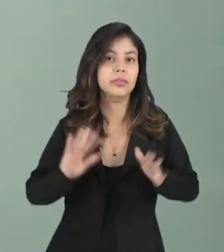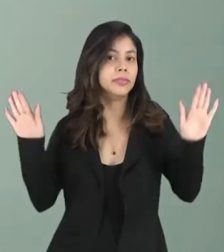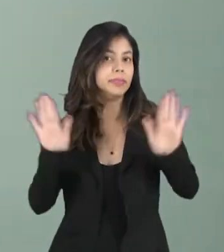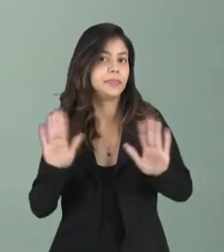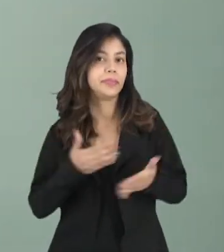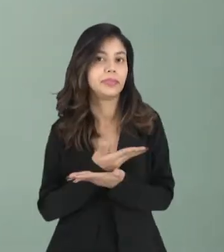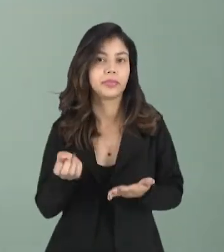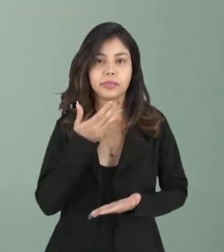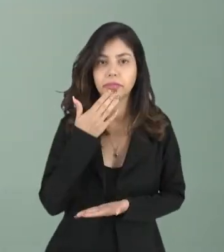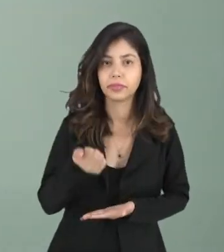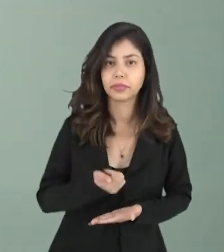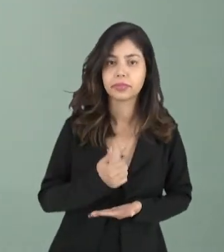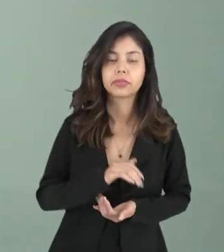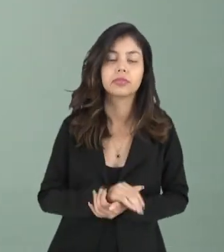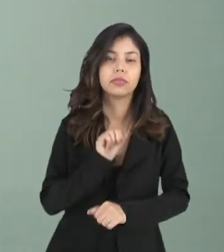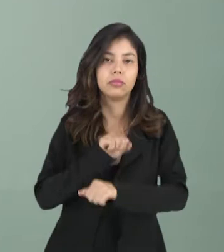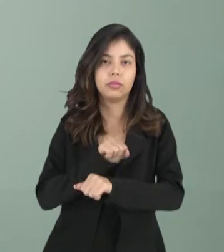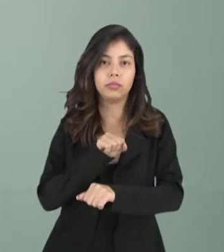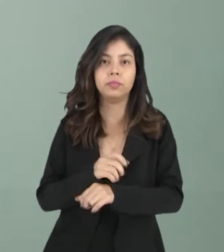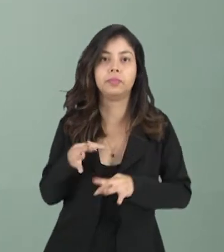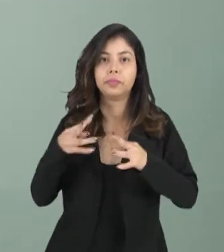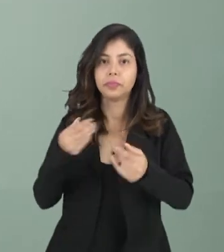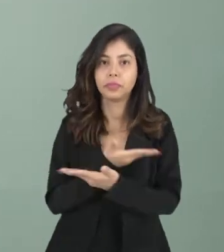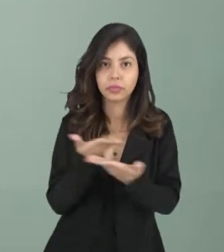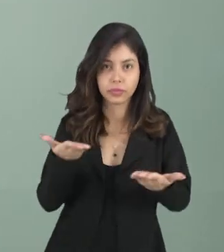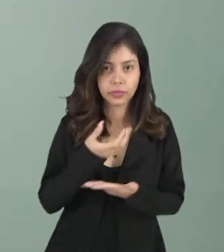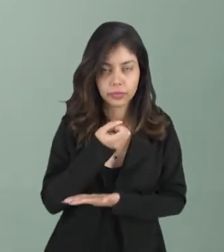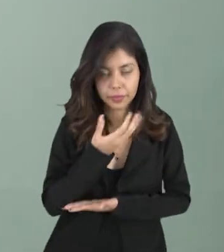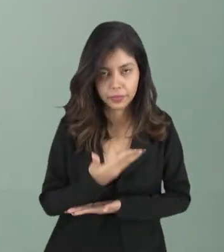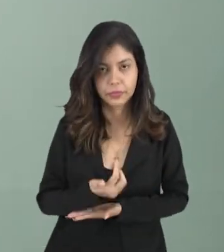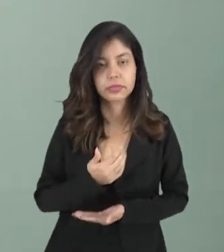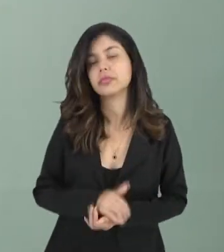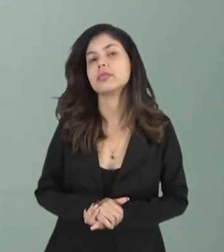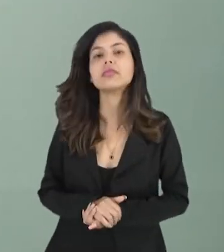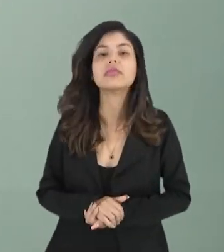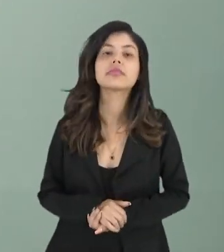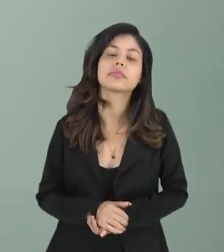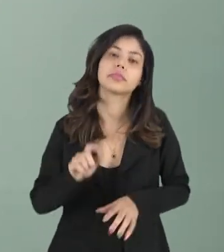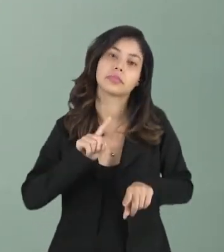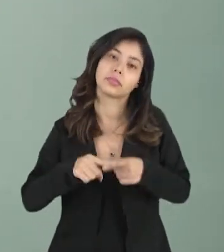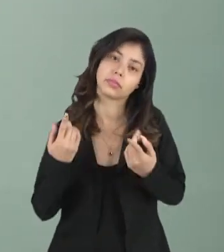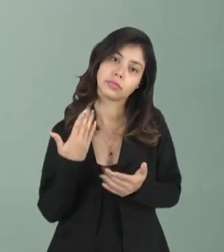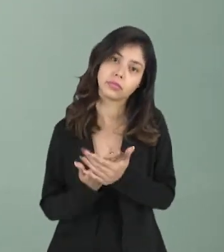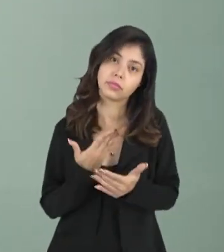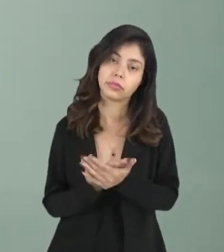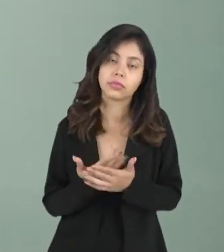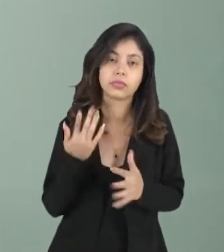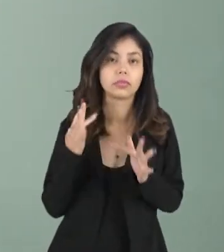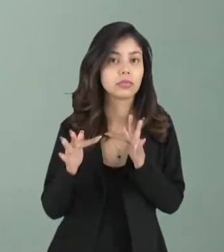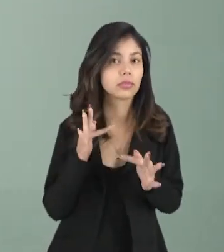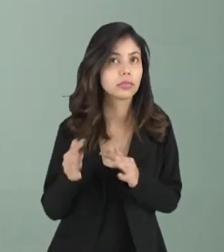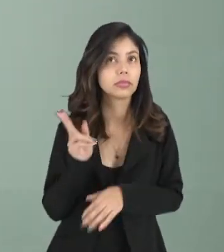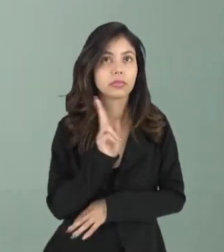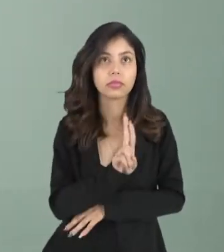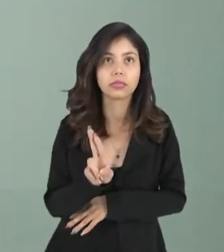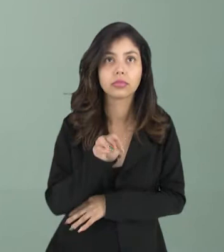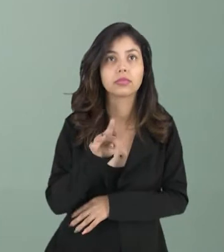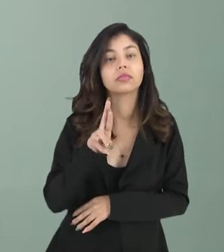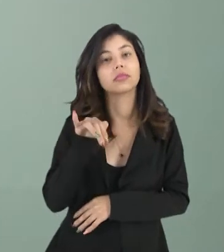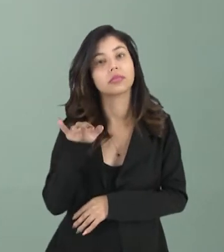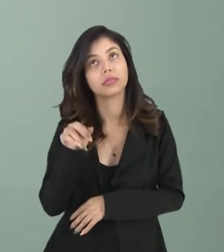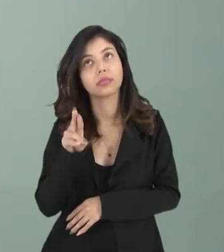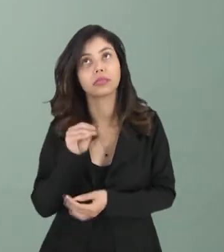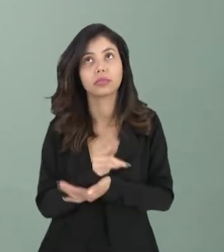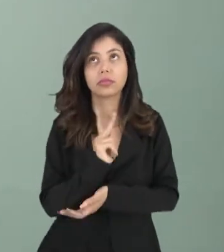Olá pessoal, tudo bem? Eu espero que esteja tudo bem com vocês. Hoje nós vamos a mais uma aula de física. Meu nome é Bartô,